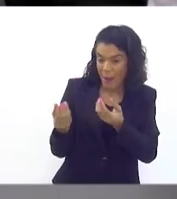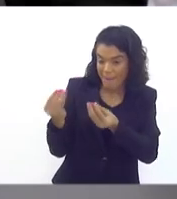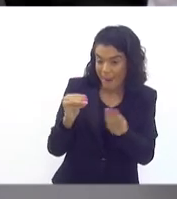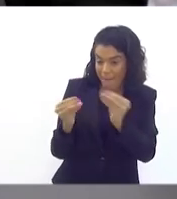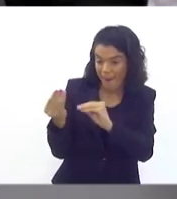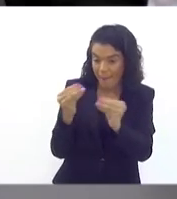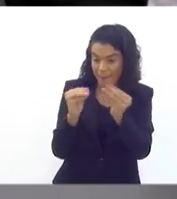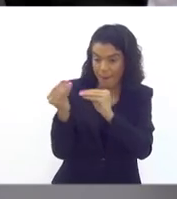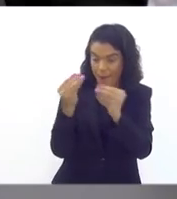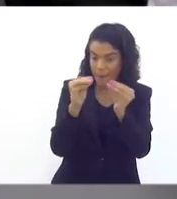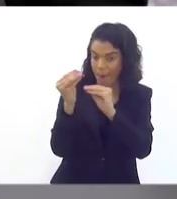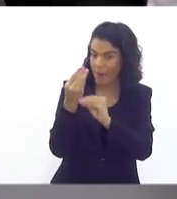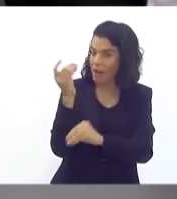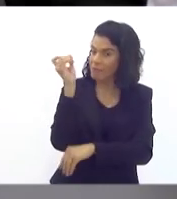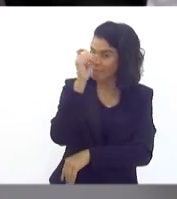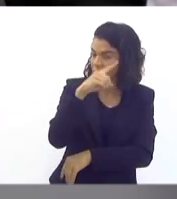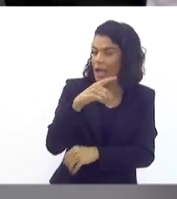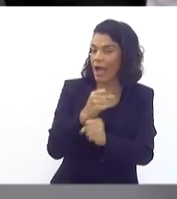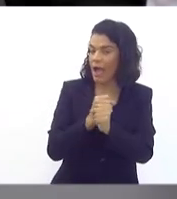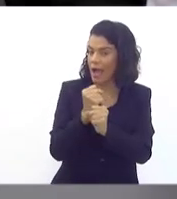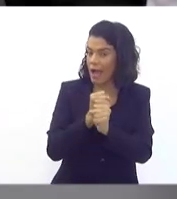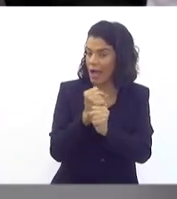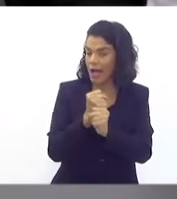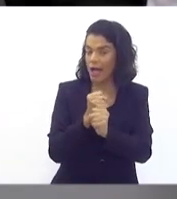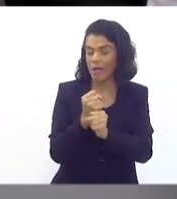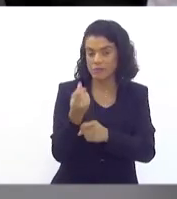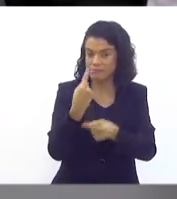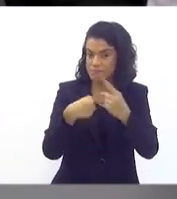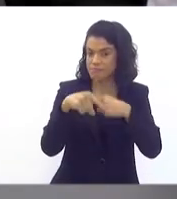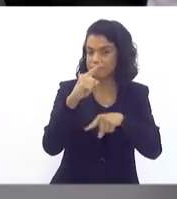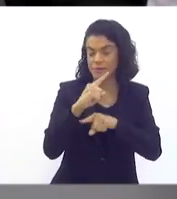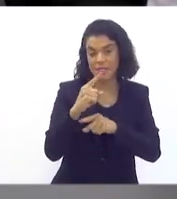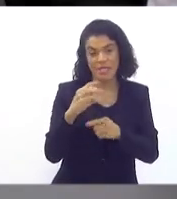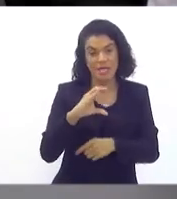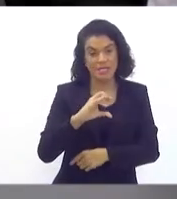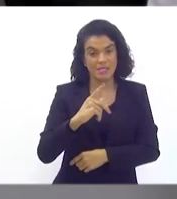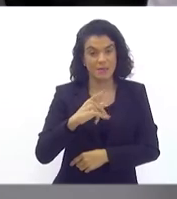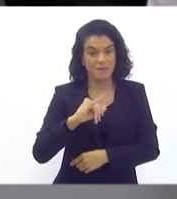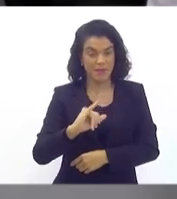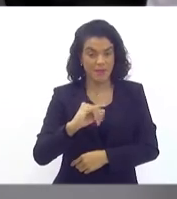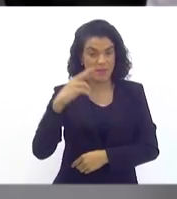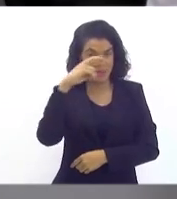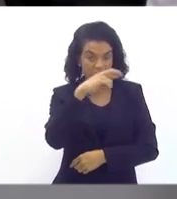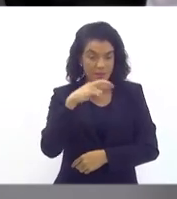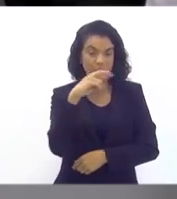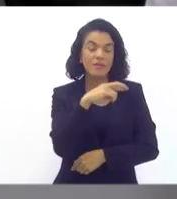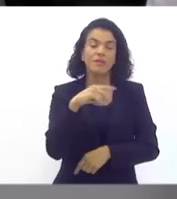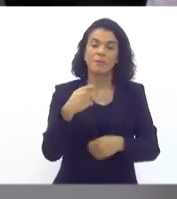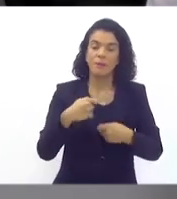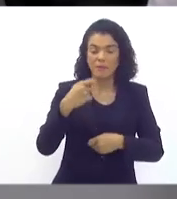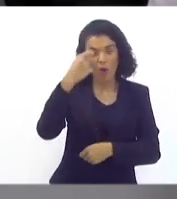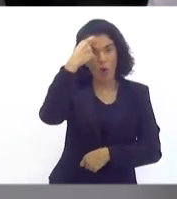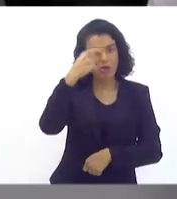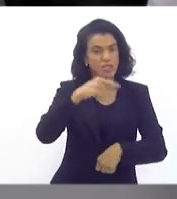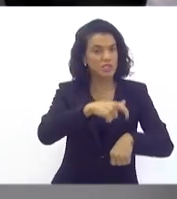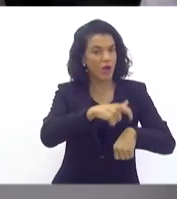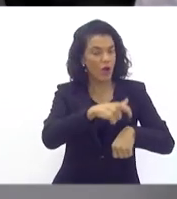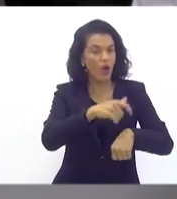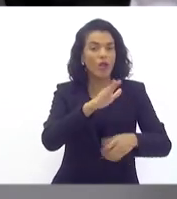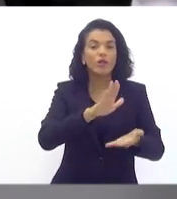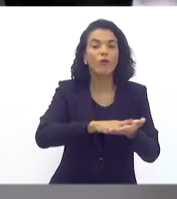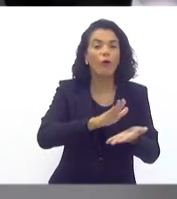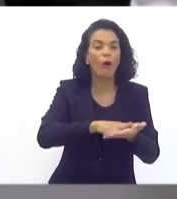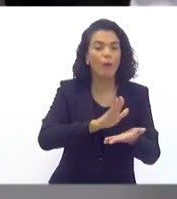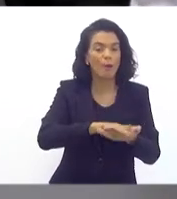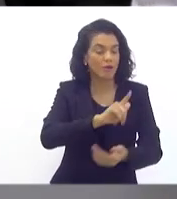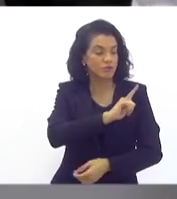anos então nós temos aqui a CPT consciência na hora de cobrar dos gestores que estão porque